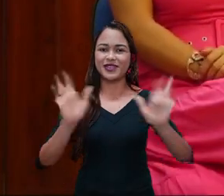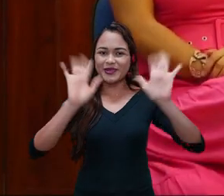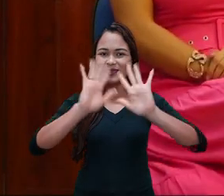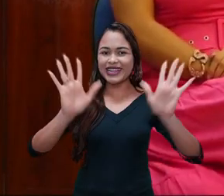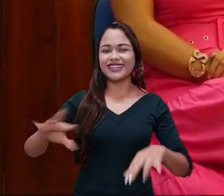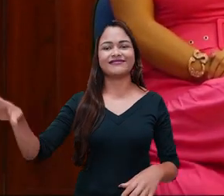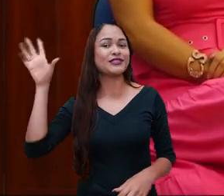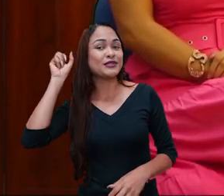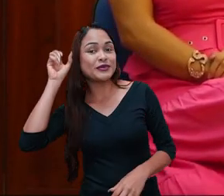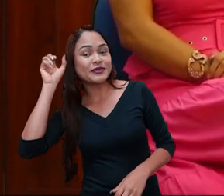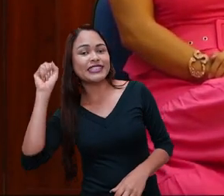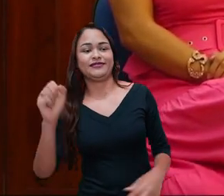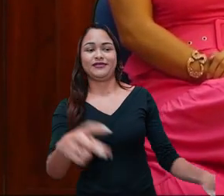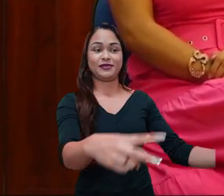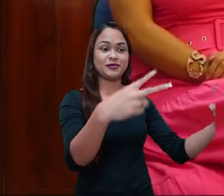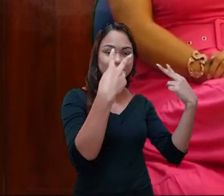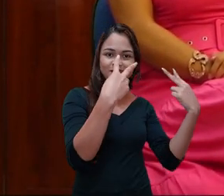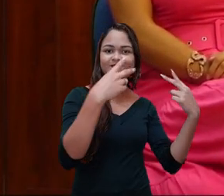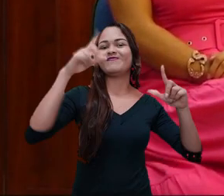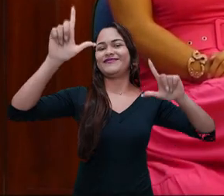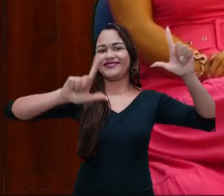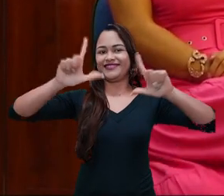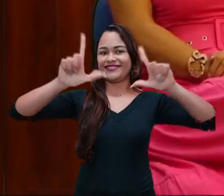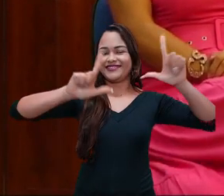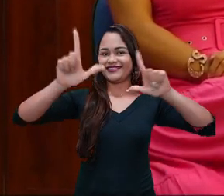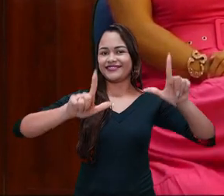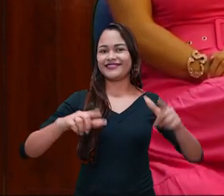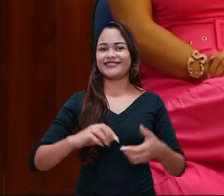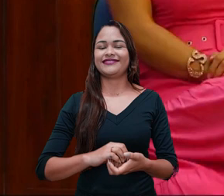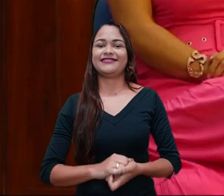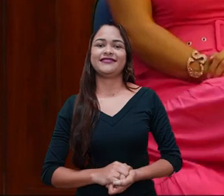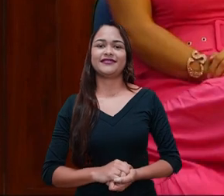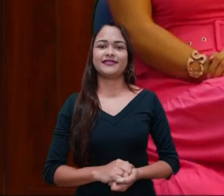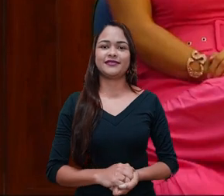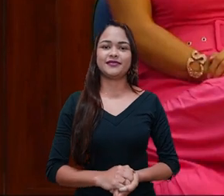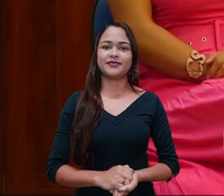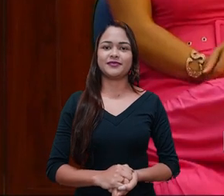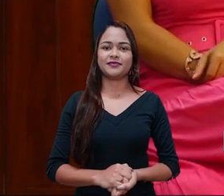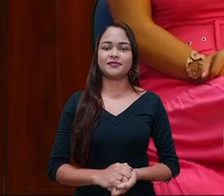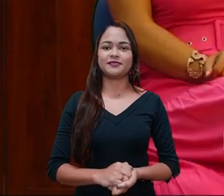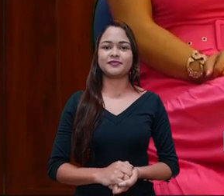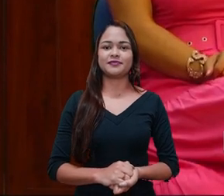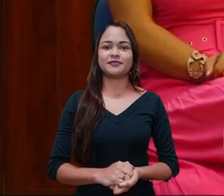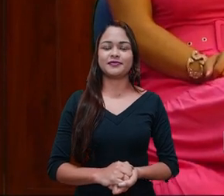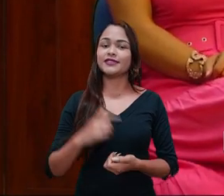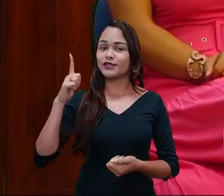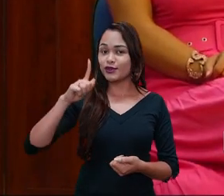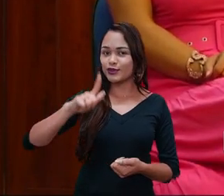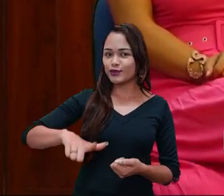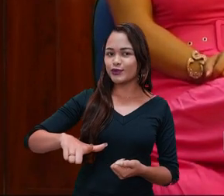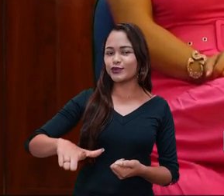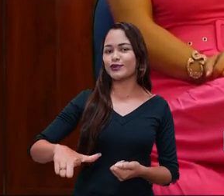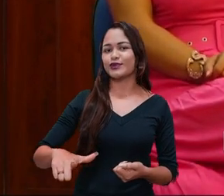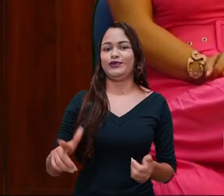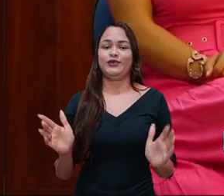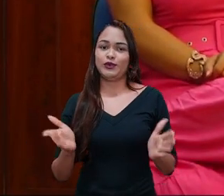Olá, ouvintes, e agora nessa nova roupagem, telespectadores, mais uma vez